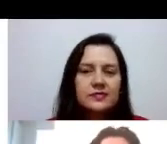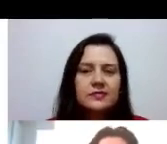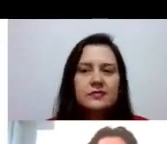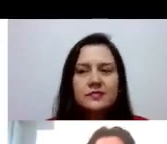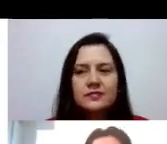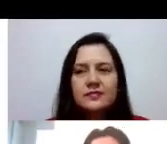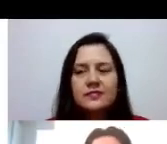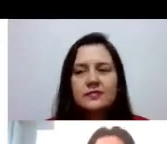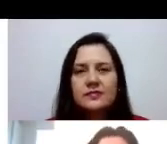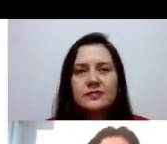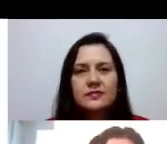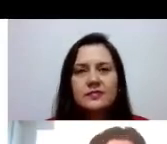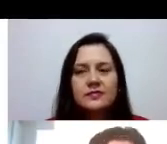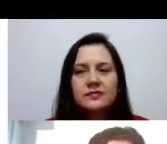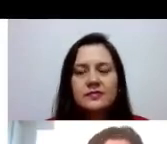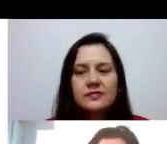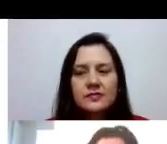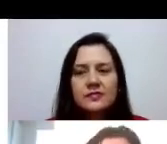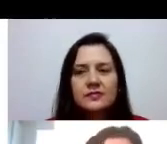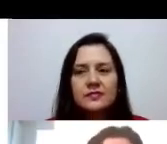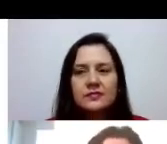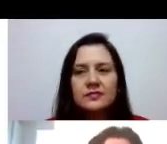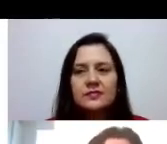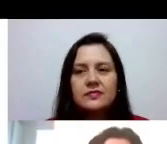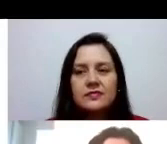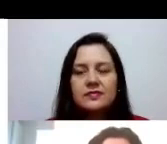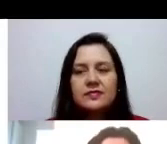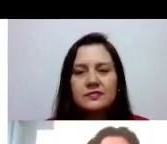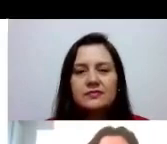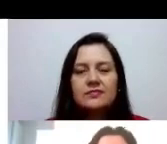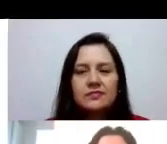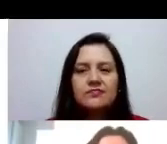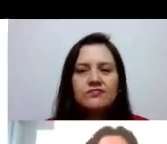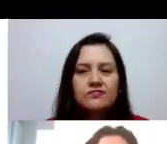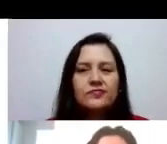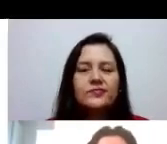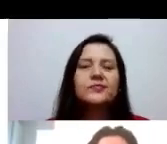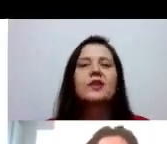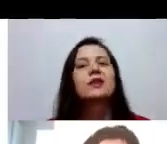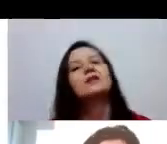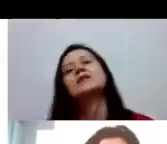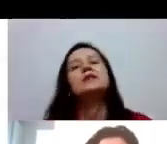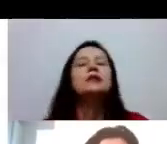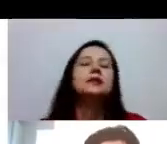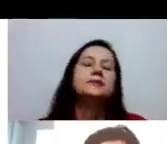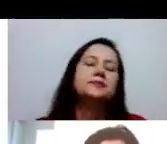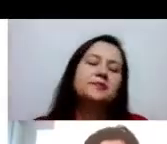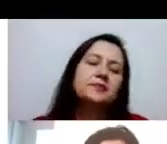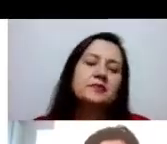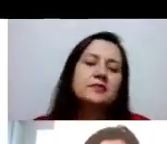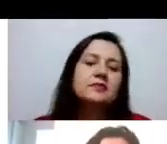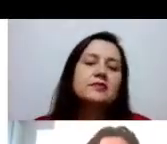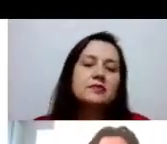perguntar, cai na mídia, porque o contrato venceu. Isso não é legal. Olha, qual é a imagem que nós estamos vendendo da